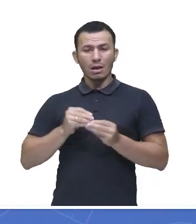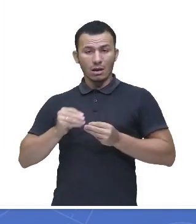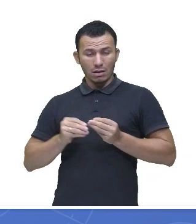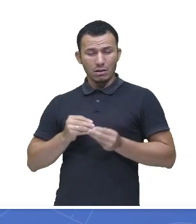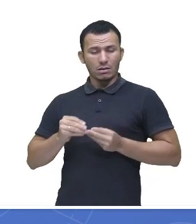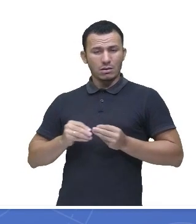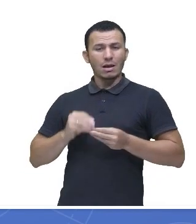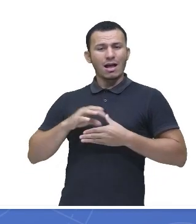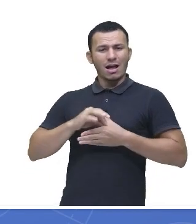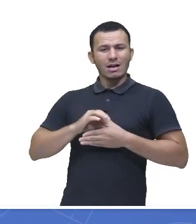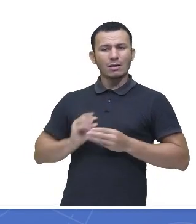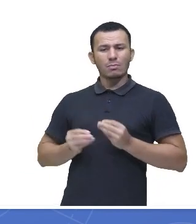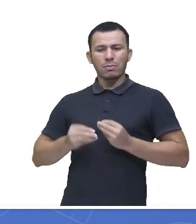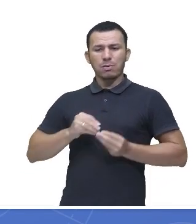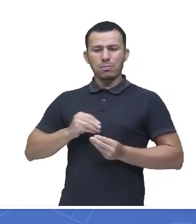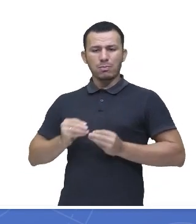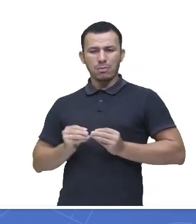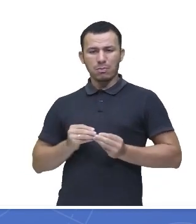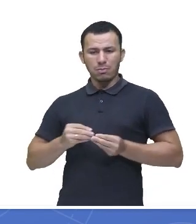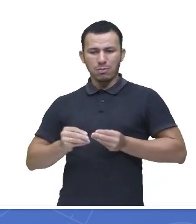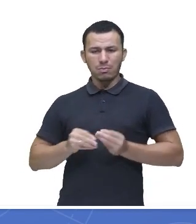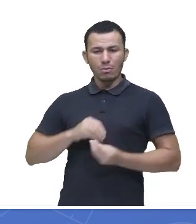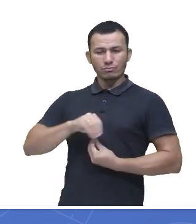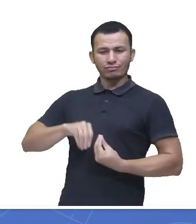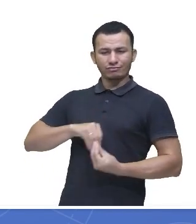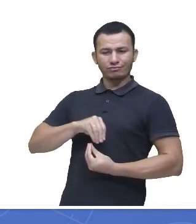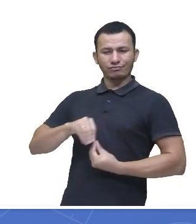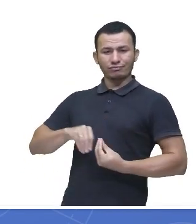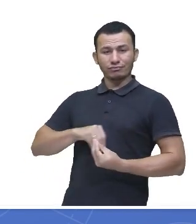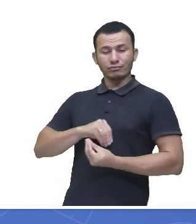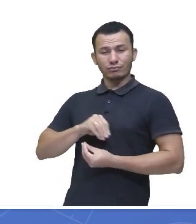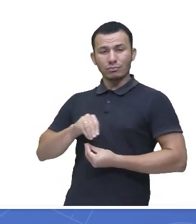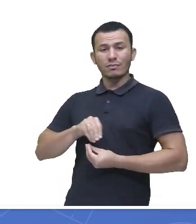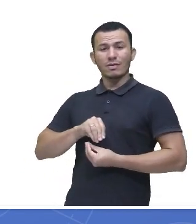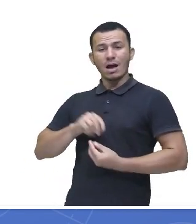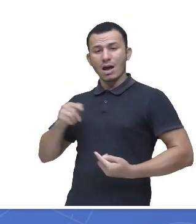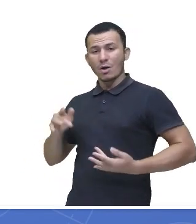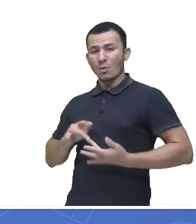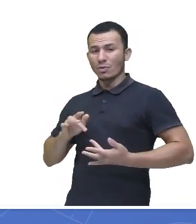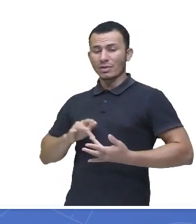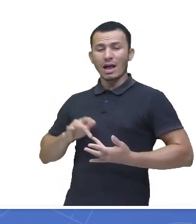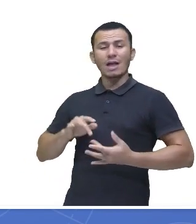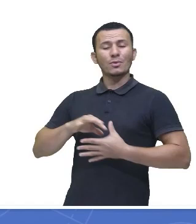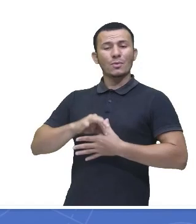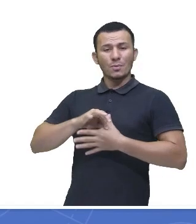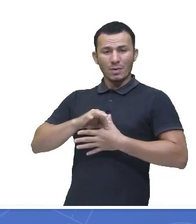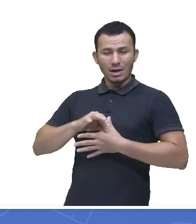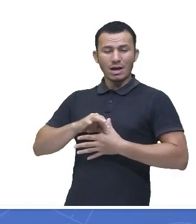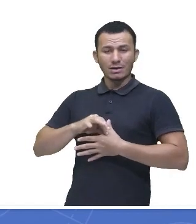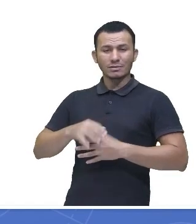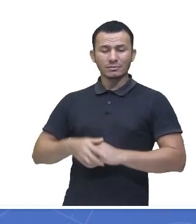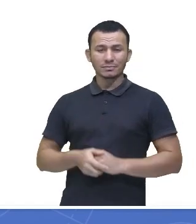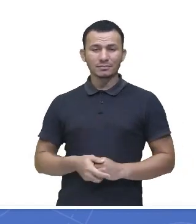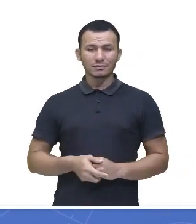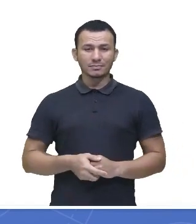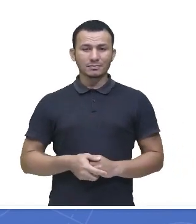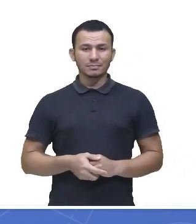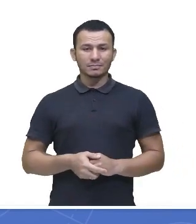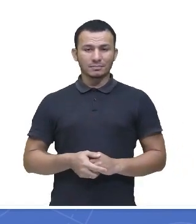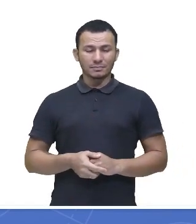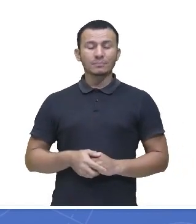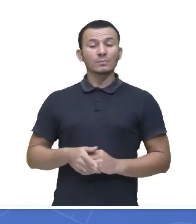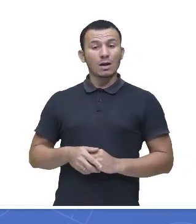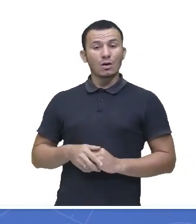e a enzima pepsina vai agir diretamente na carne, porque ela vai agir sobre proteínas, beleza? Lembra,